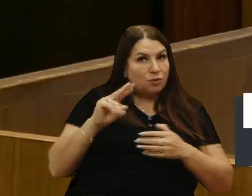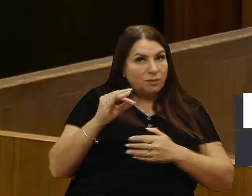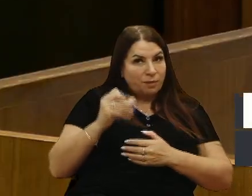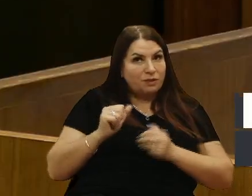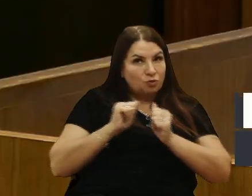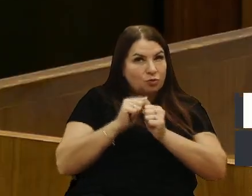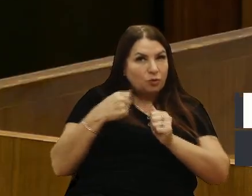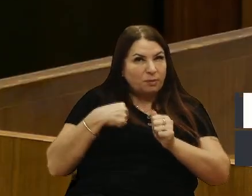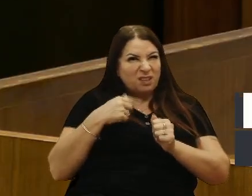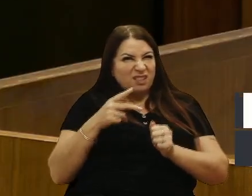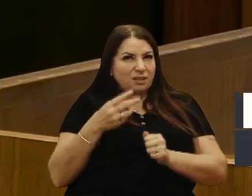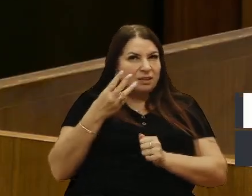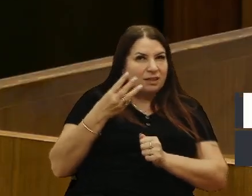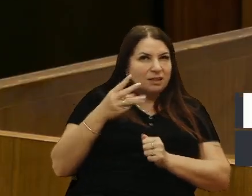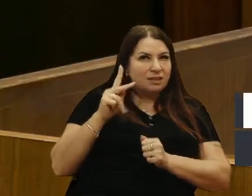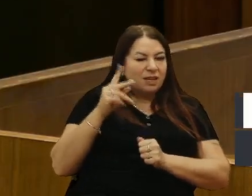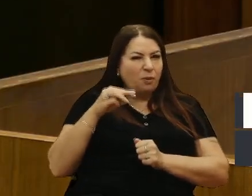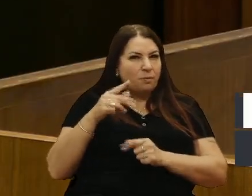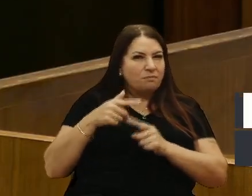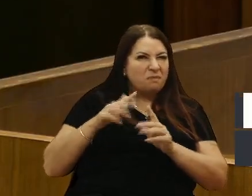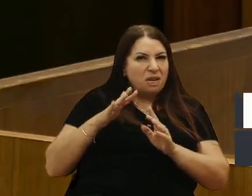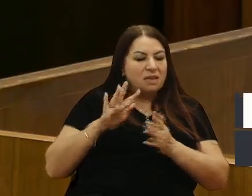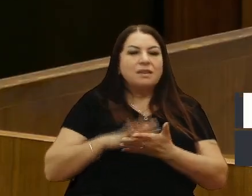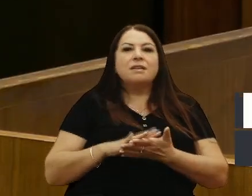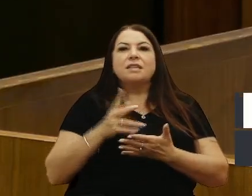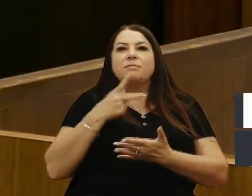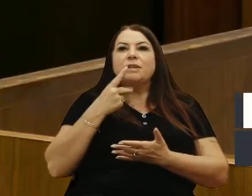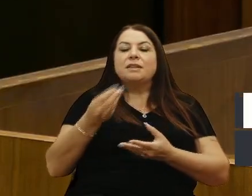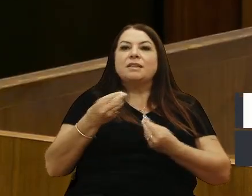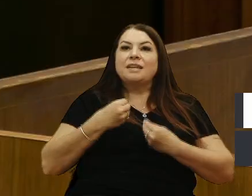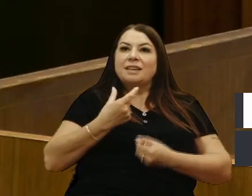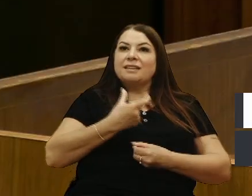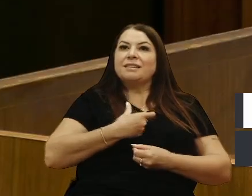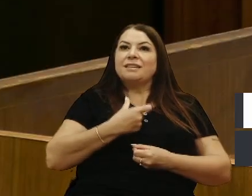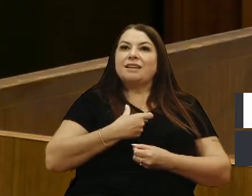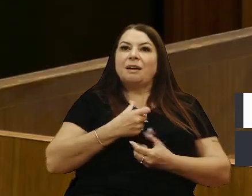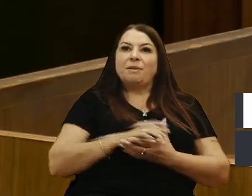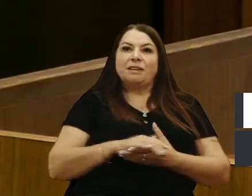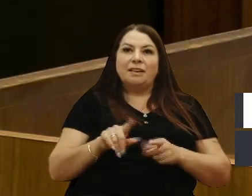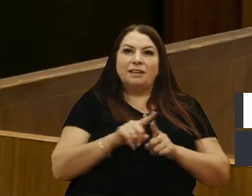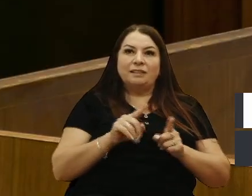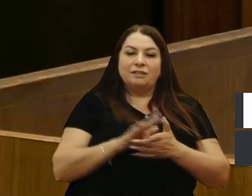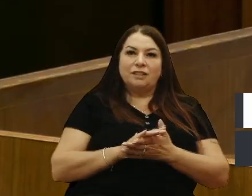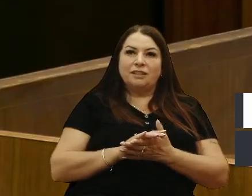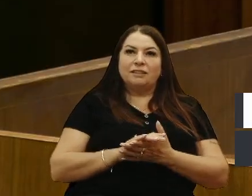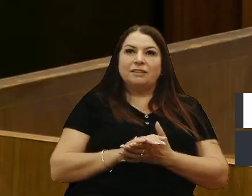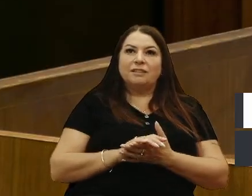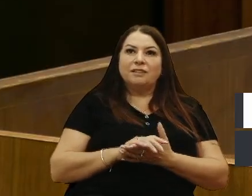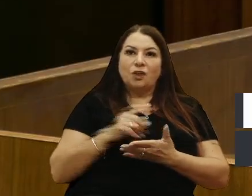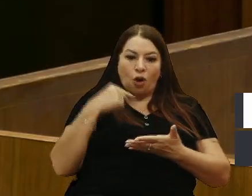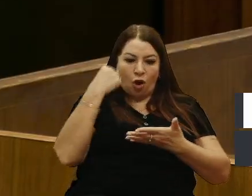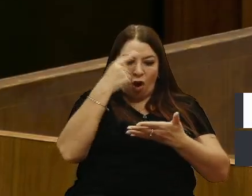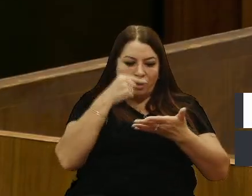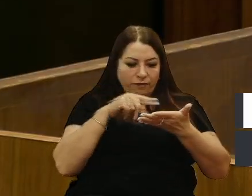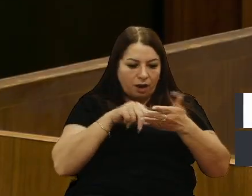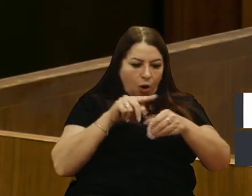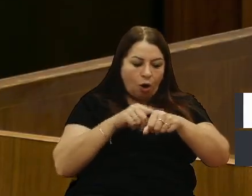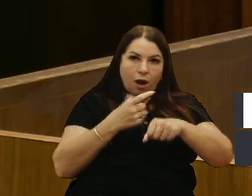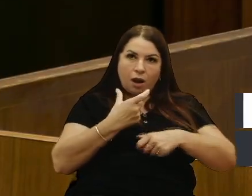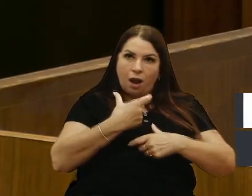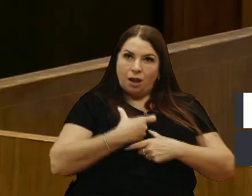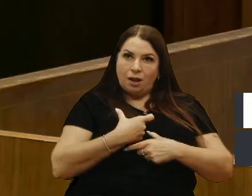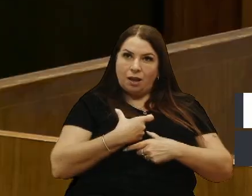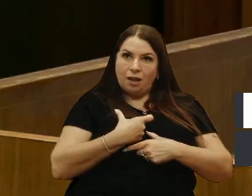aí junto comigo, que é 3 quilômetros e pouco, e recebido a medalha. Eu fiquei horas observando a